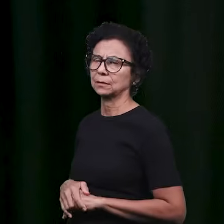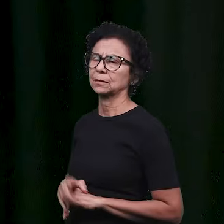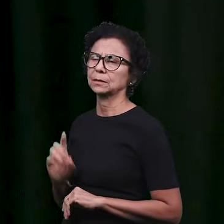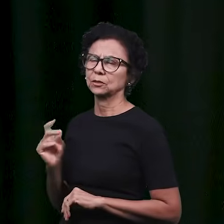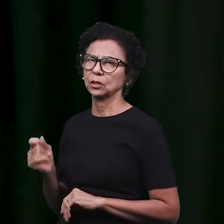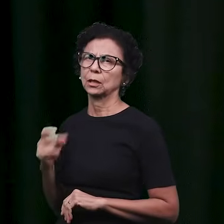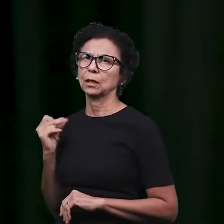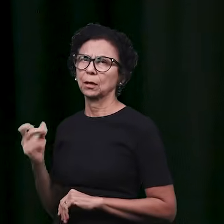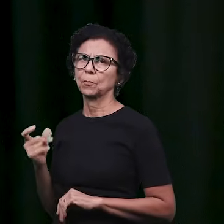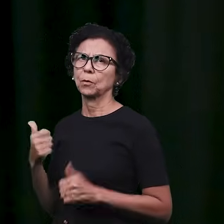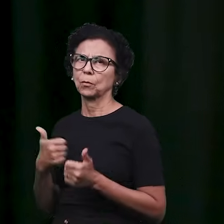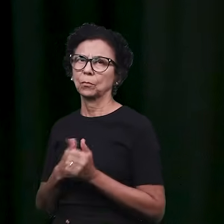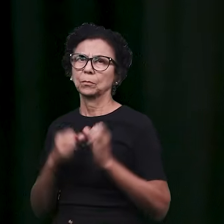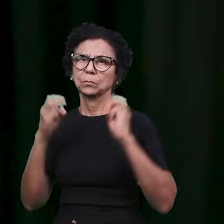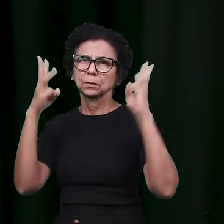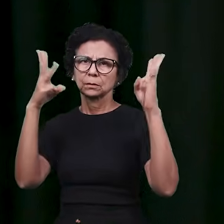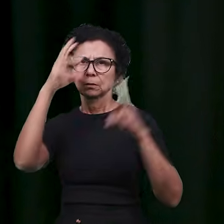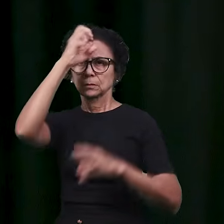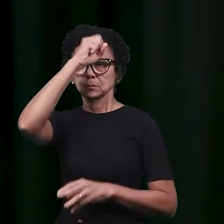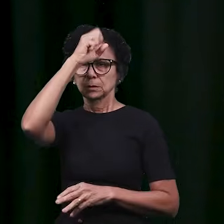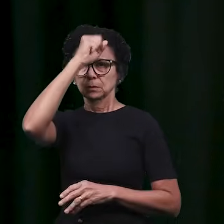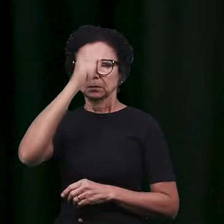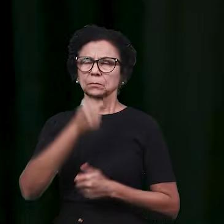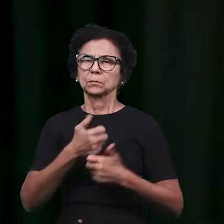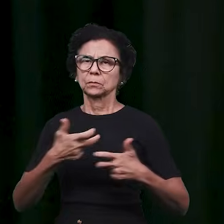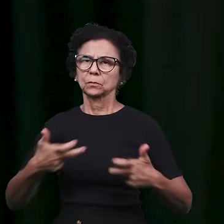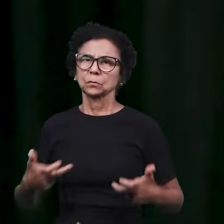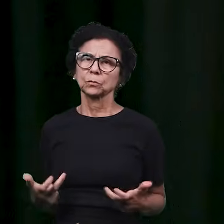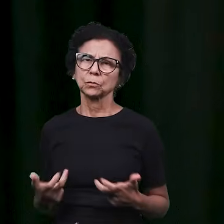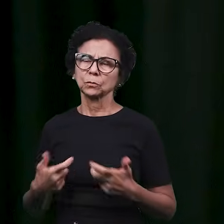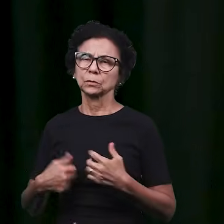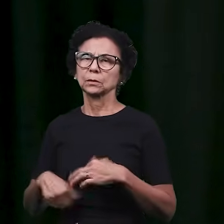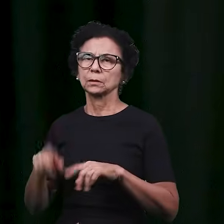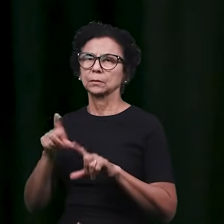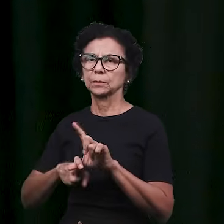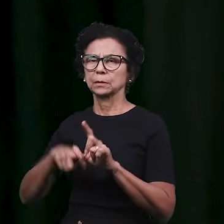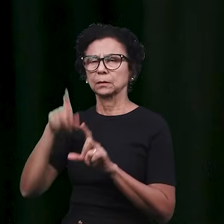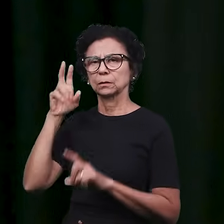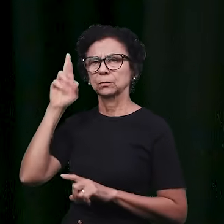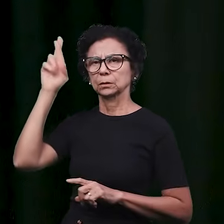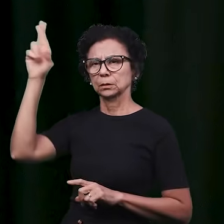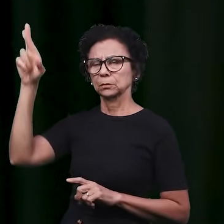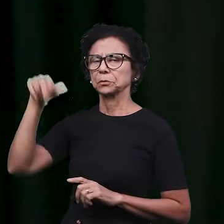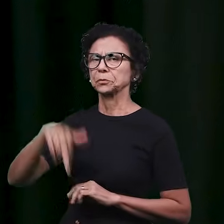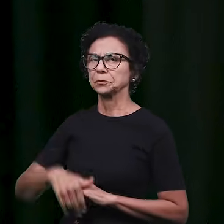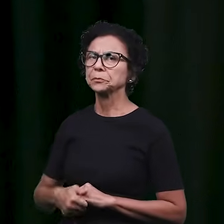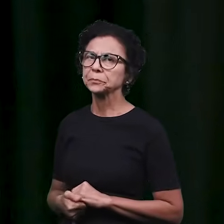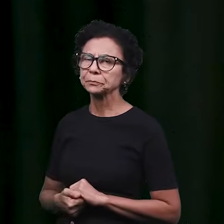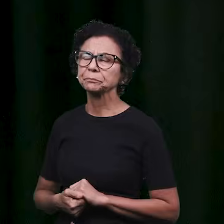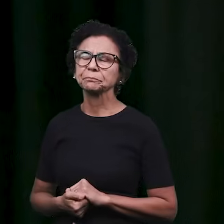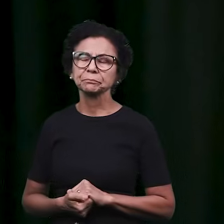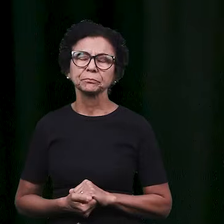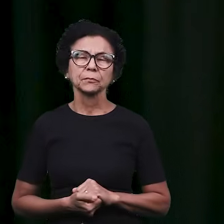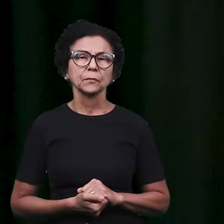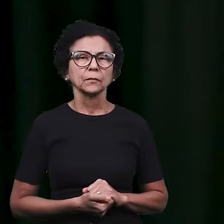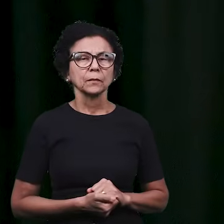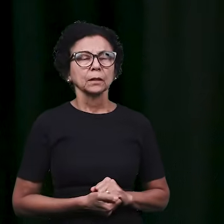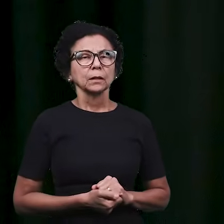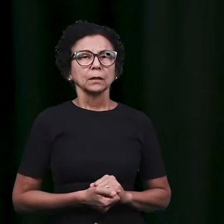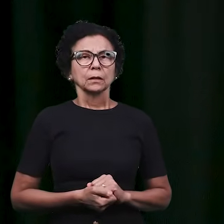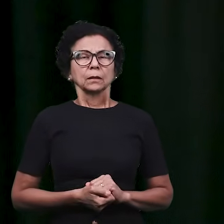há muito tempo a depender do Senhor e aprendendo com Moisés. Mas Deus prepara o